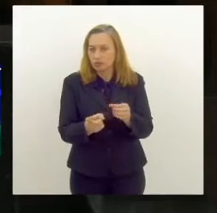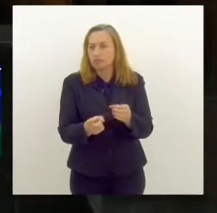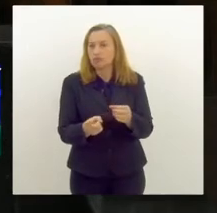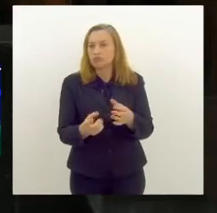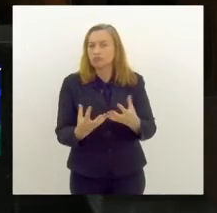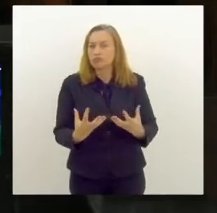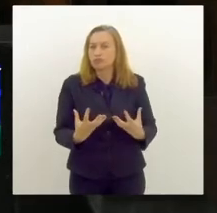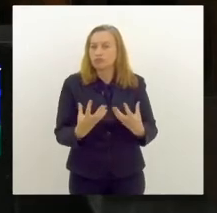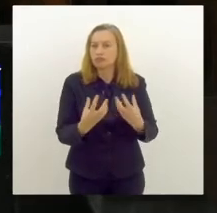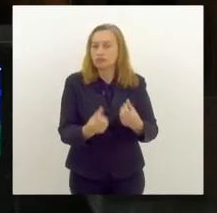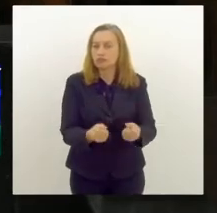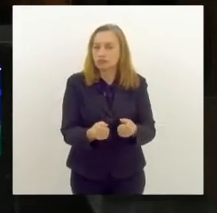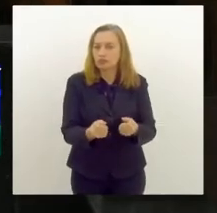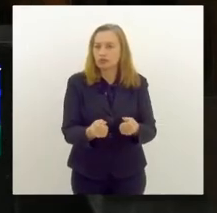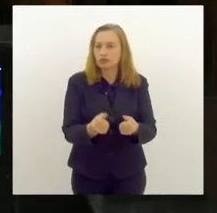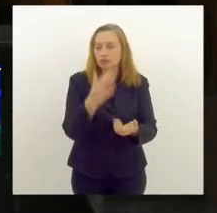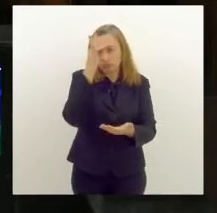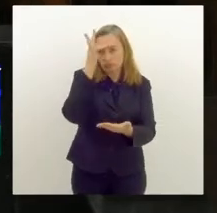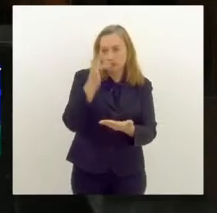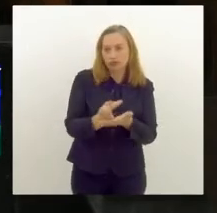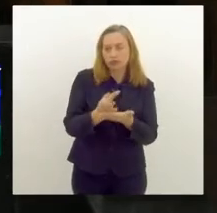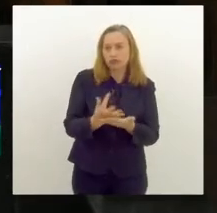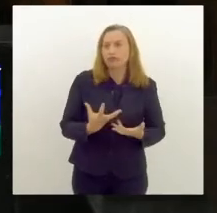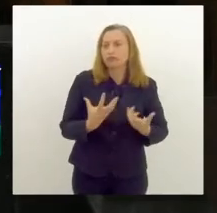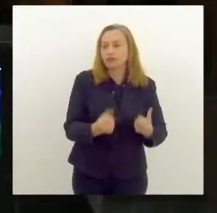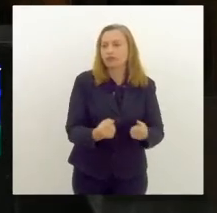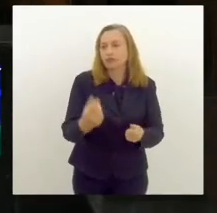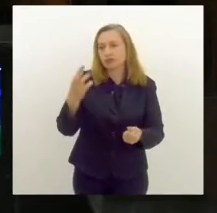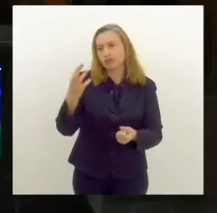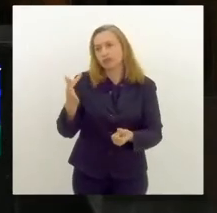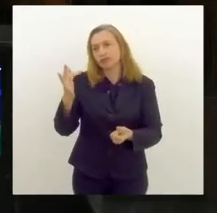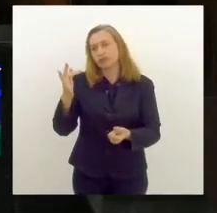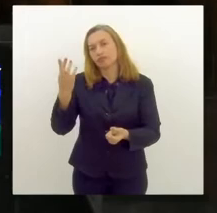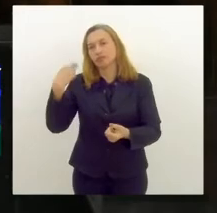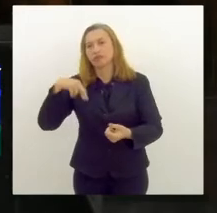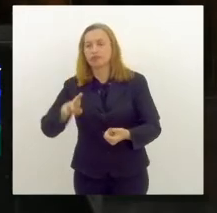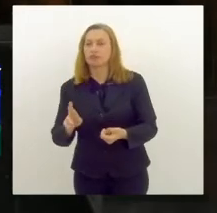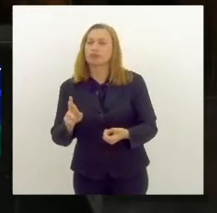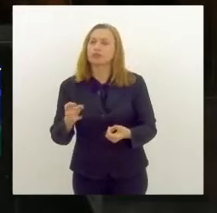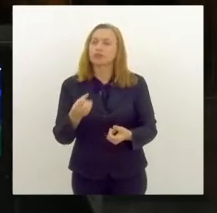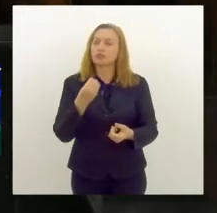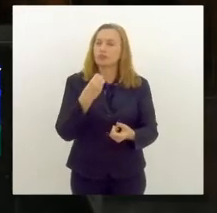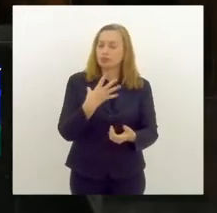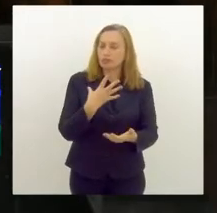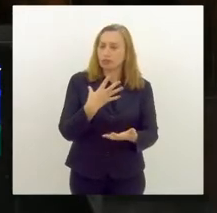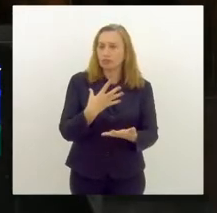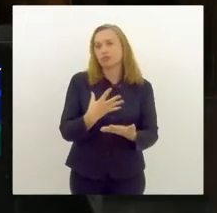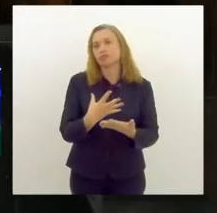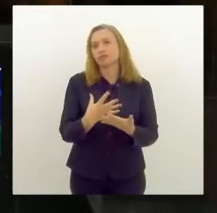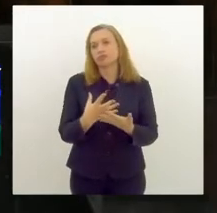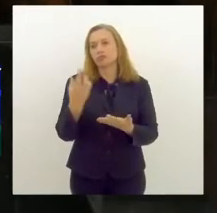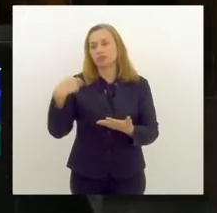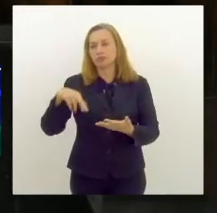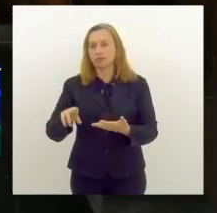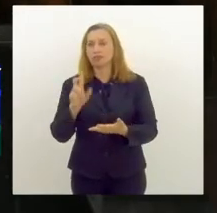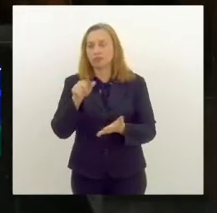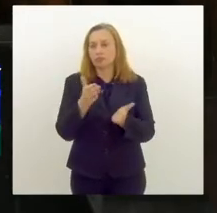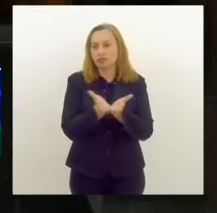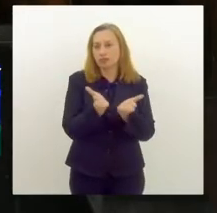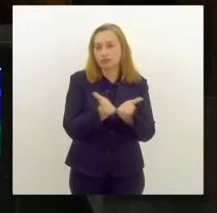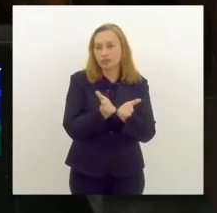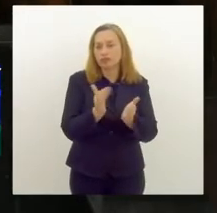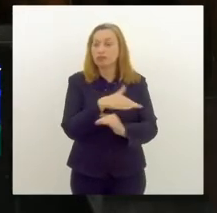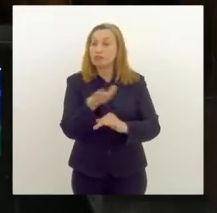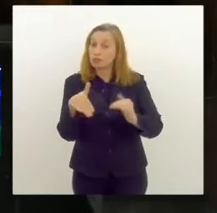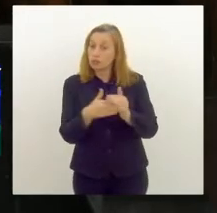uma determinada fé, a uma determinada religião. Boa parte das comunidades terapêuticas são de origem cristã, mas não são todas elas que